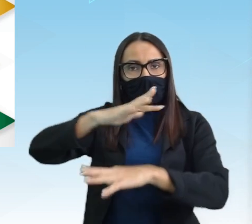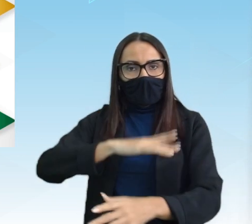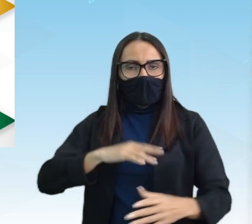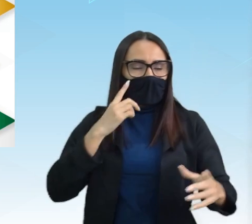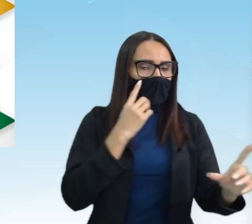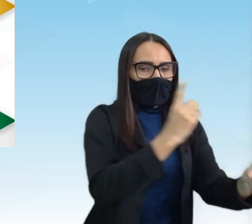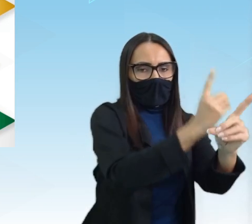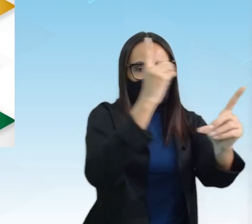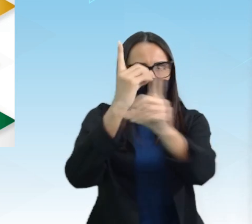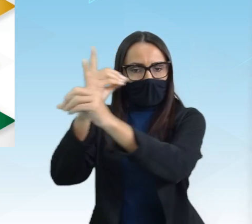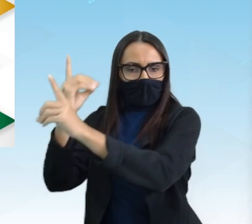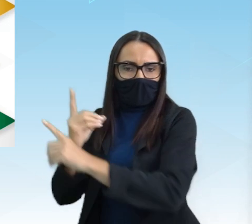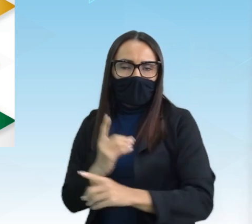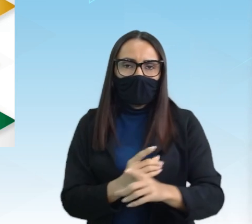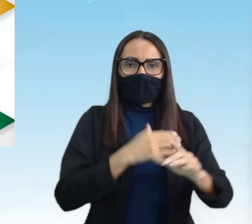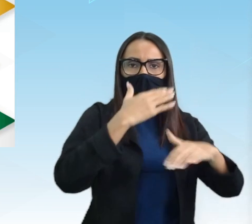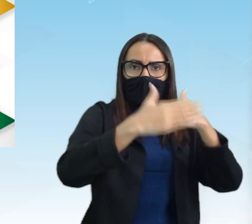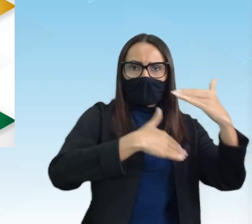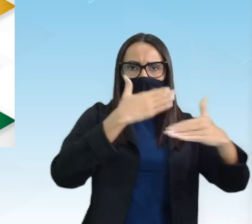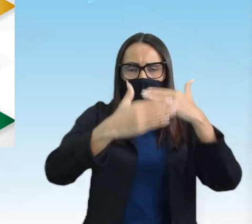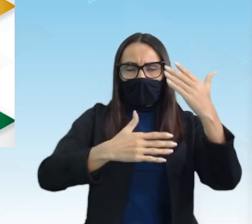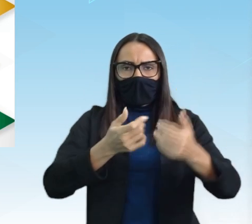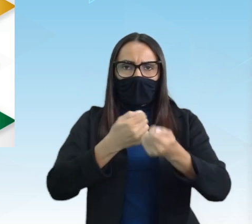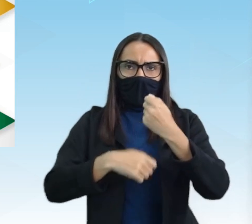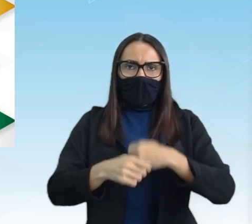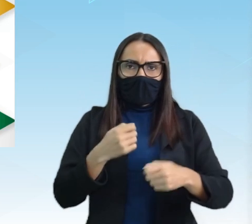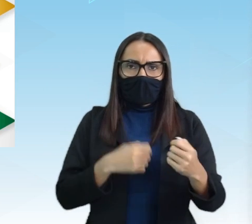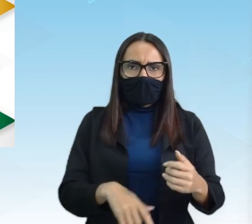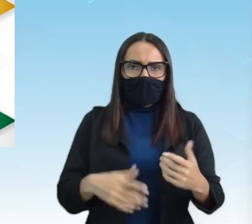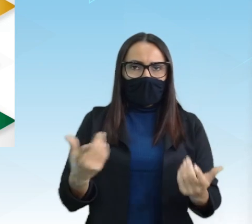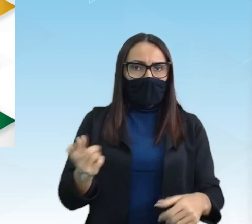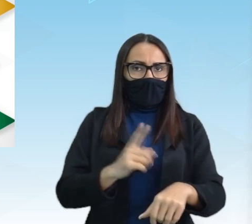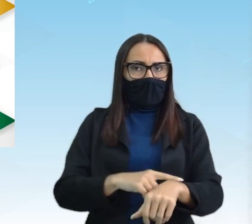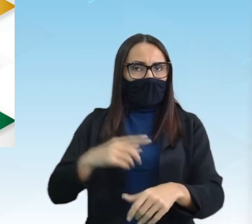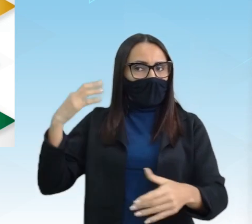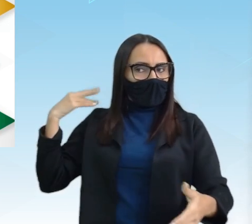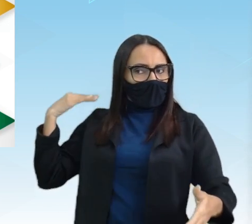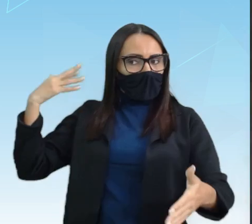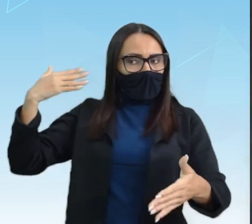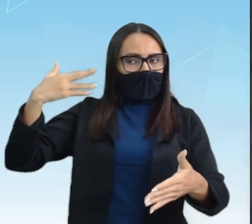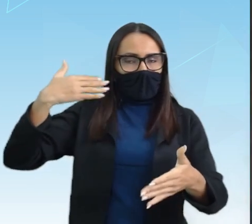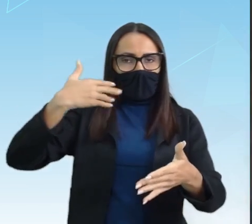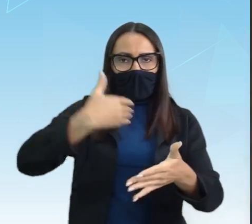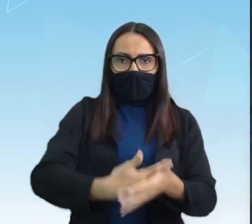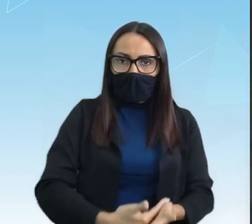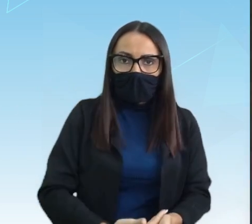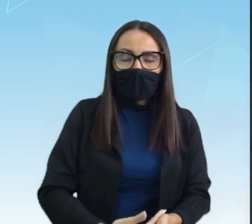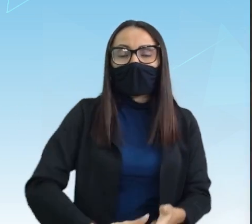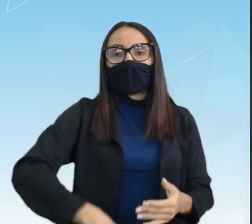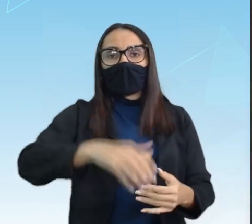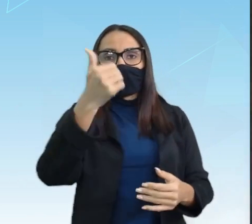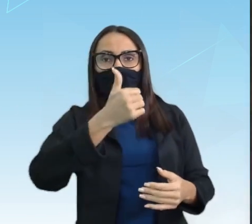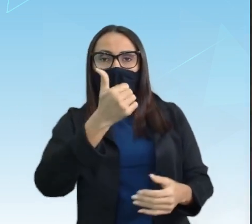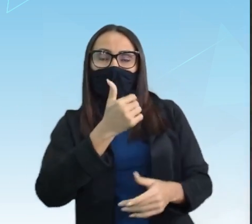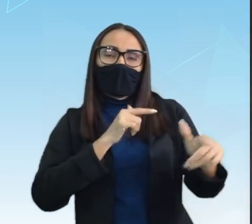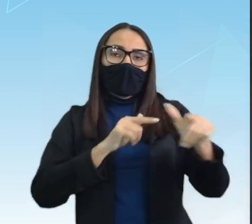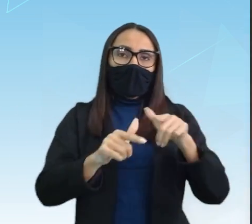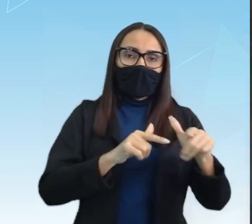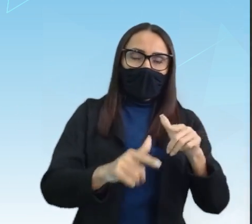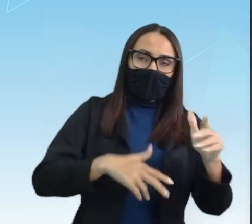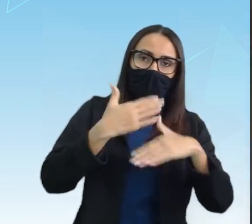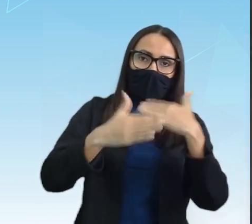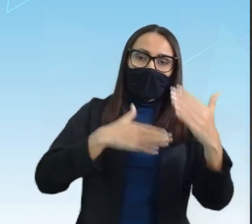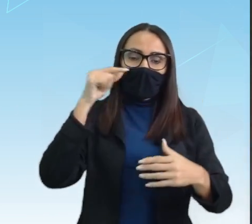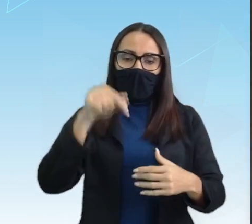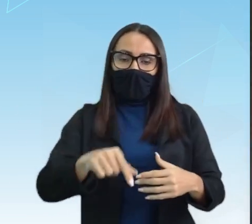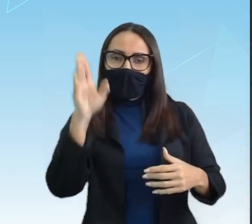apareceu, que mais desenvolveu economicamente, desde aquele tempo até hoje. Então, são as primeiras atividades a ser desenvolvidas aqui